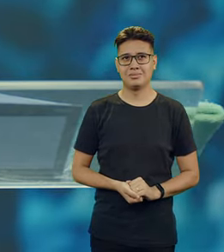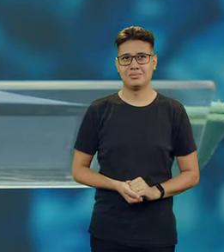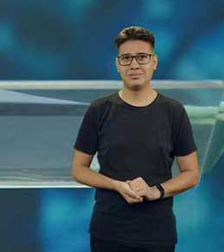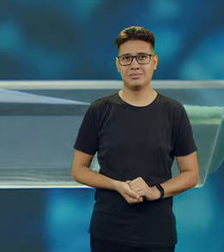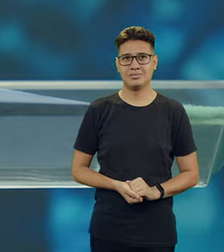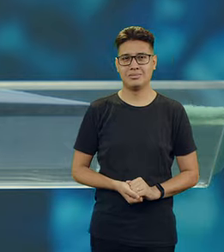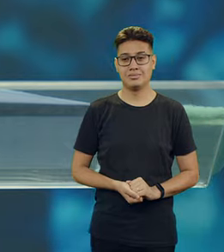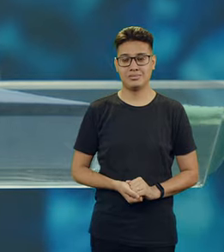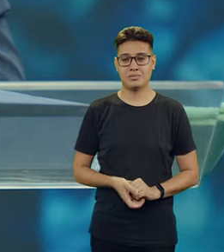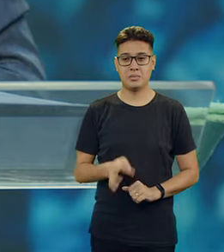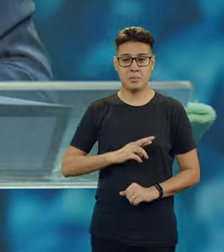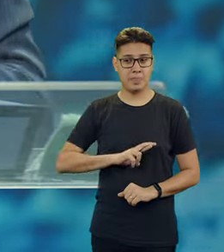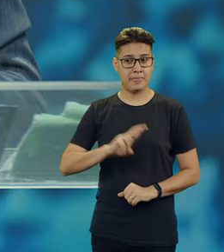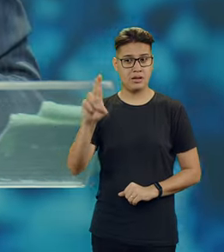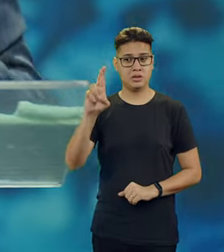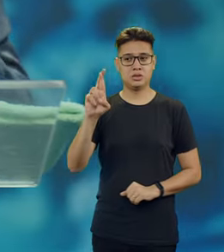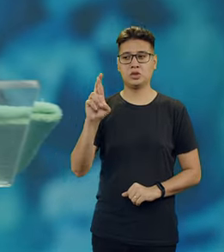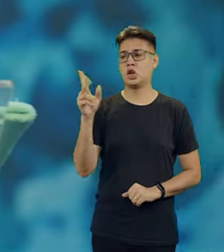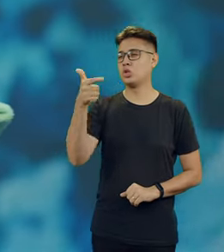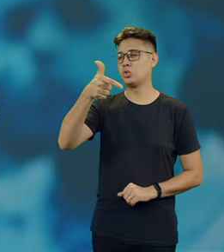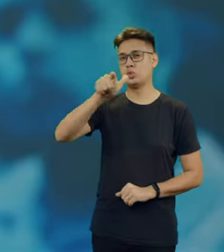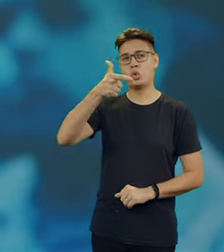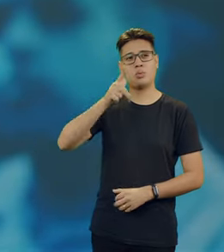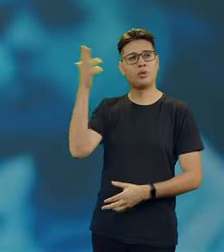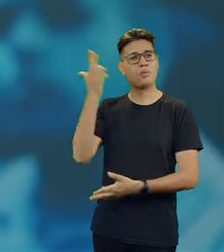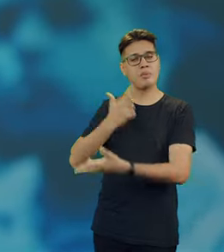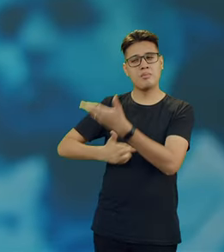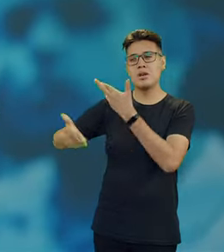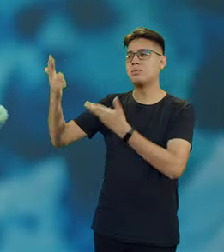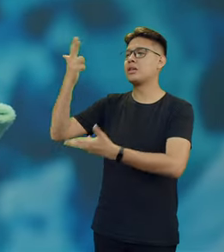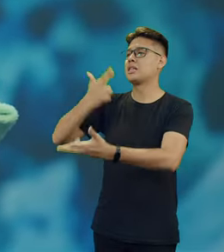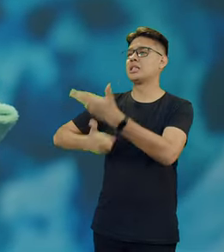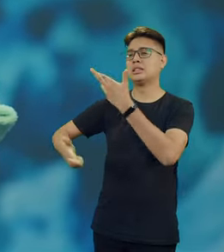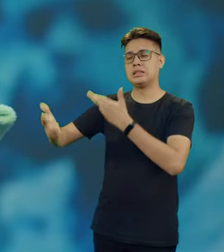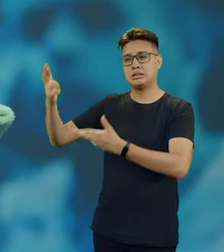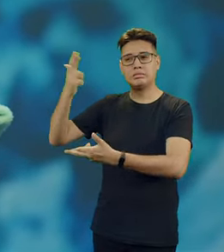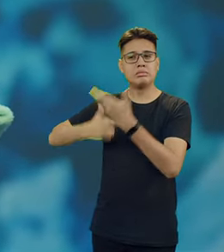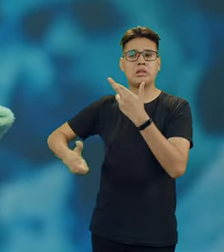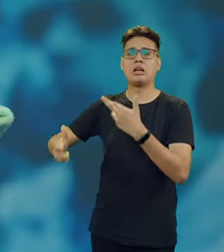Religião sem relacionamento com Deus é veneno.